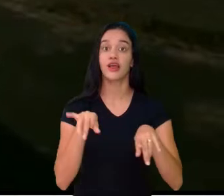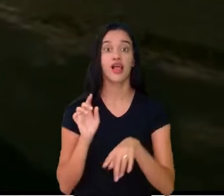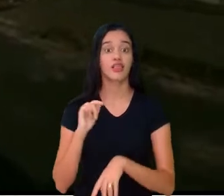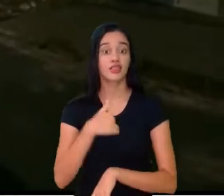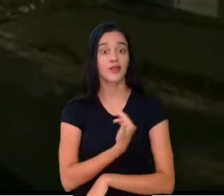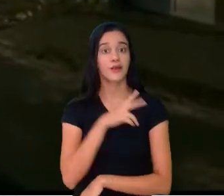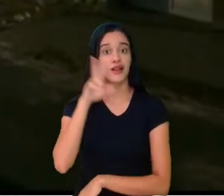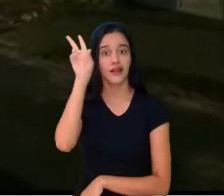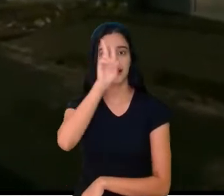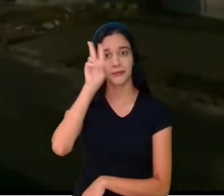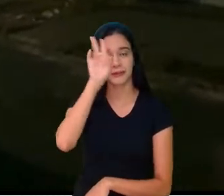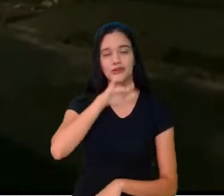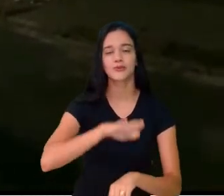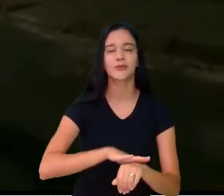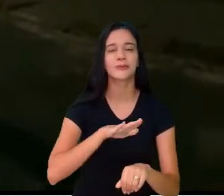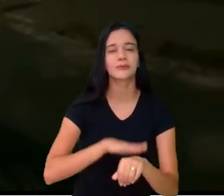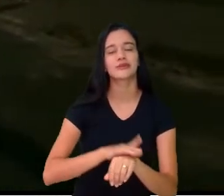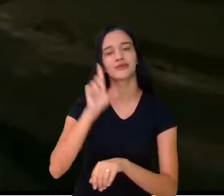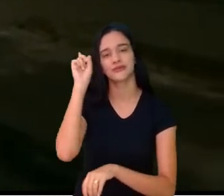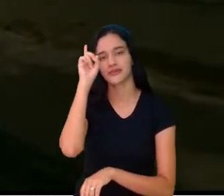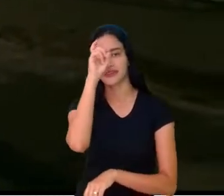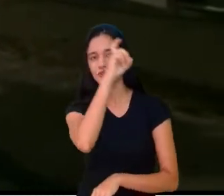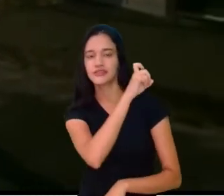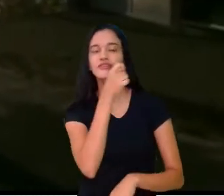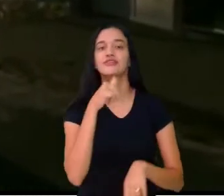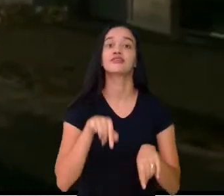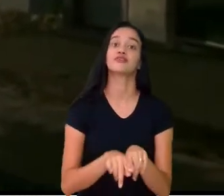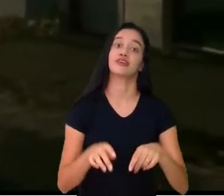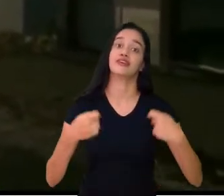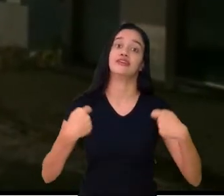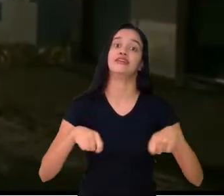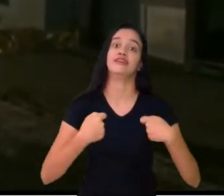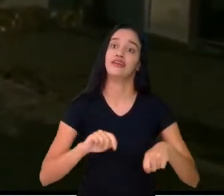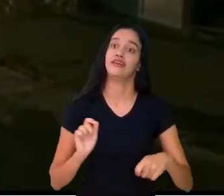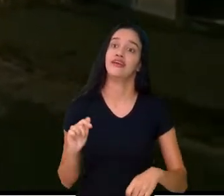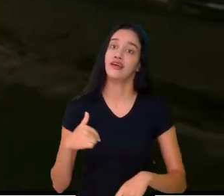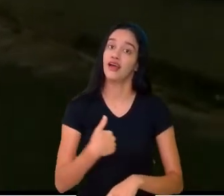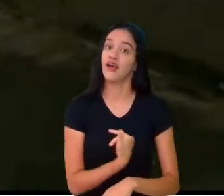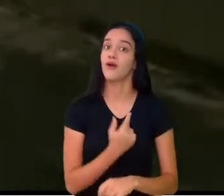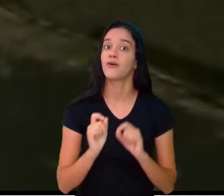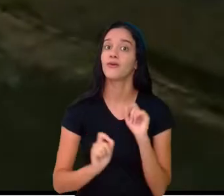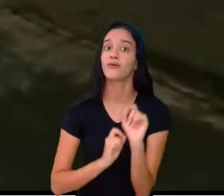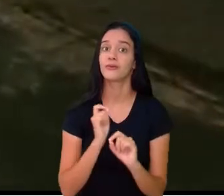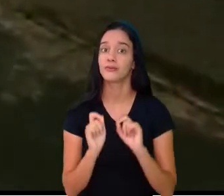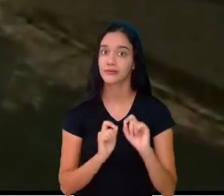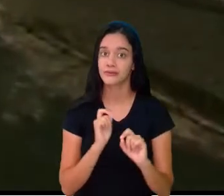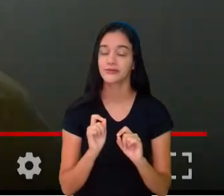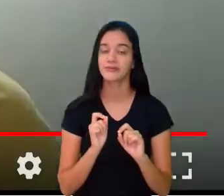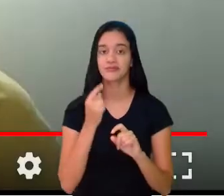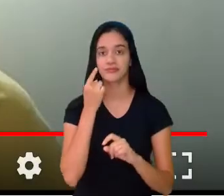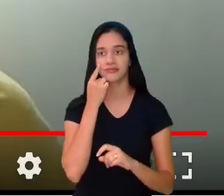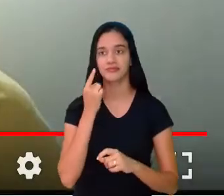de tudo que passamos e vimos que foi tudo necessário para se ter essa lição.